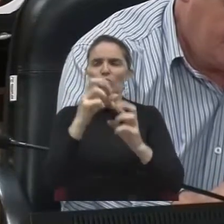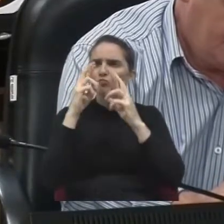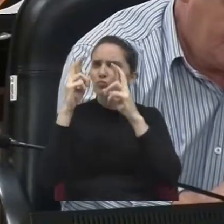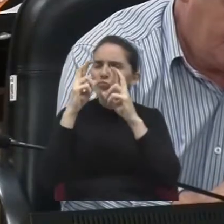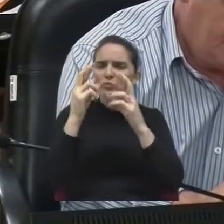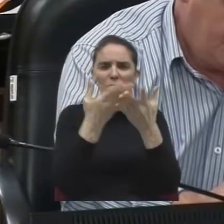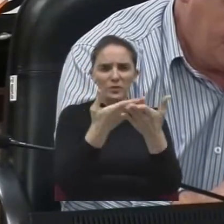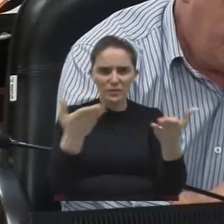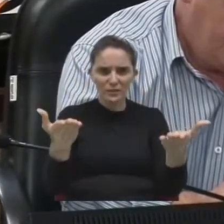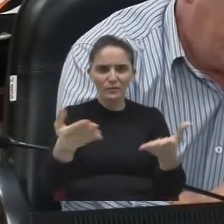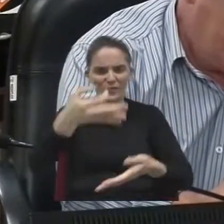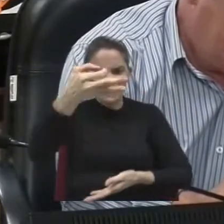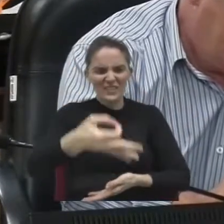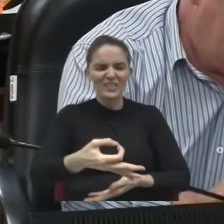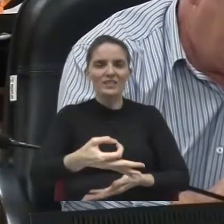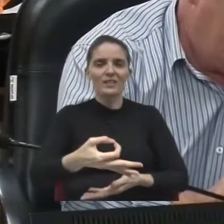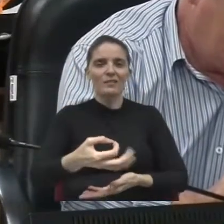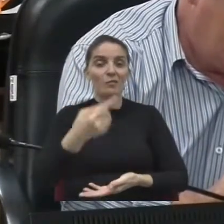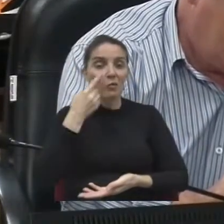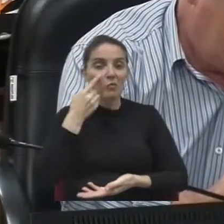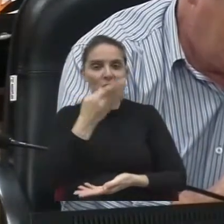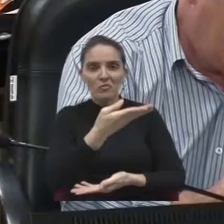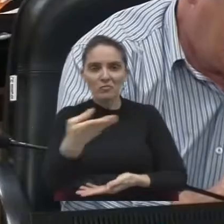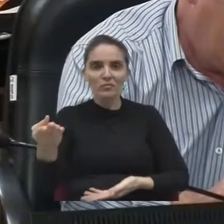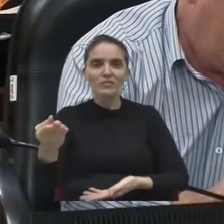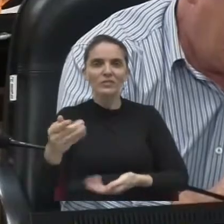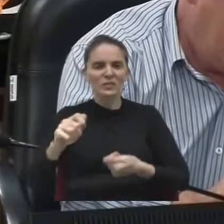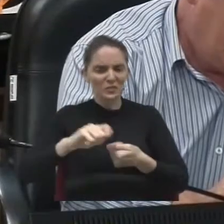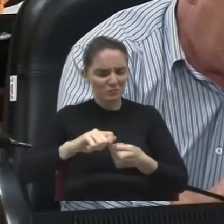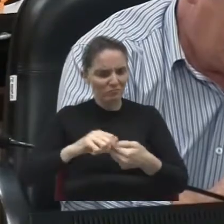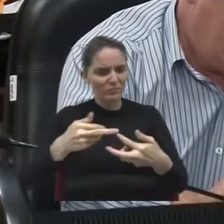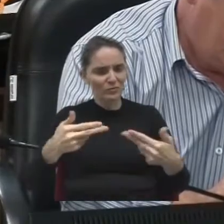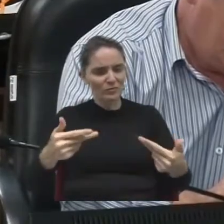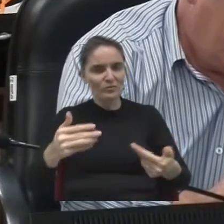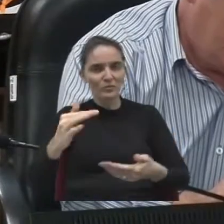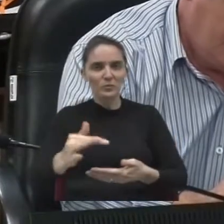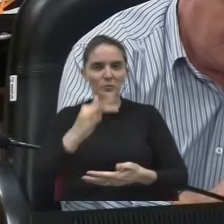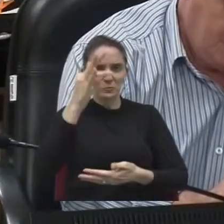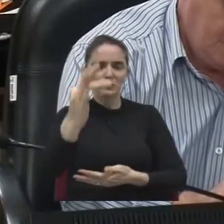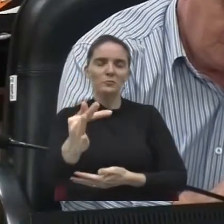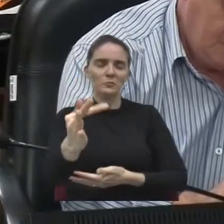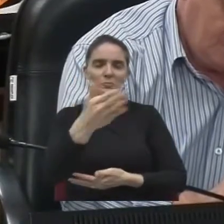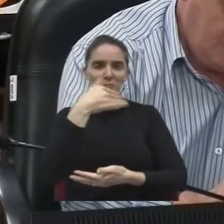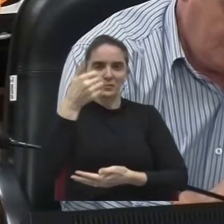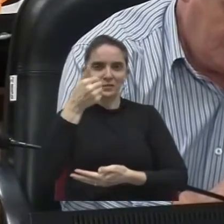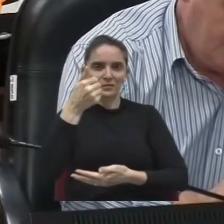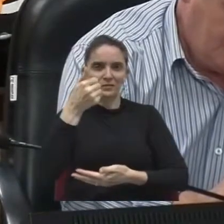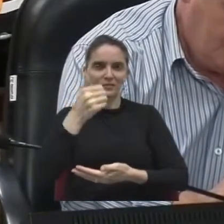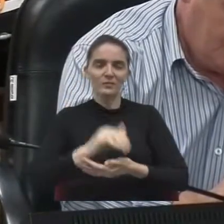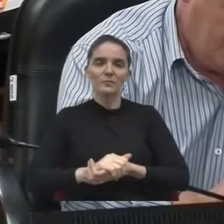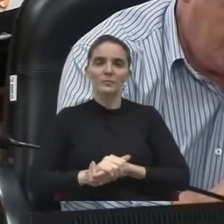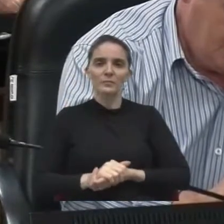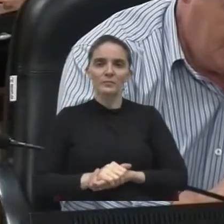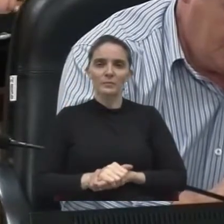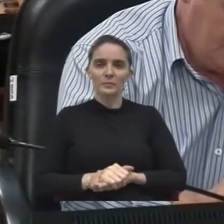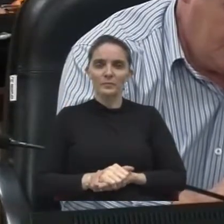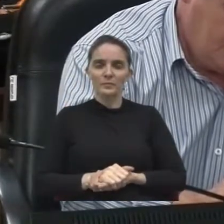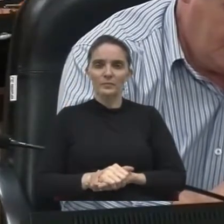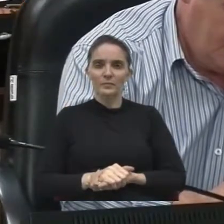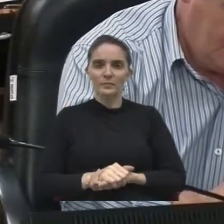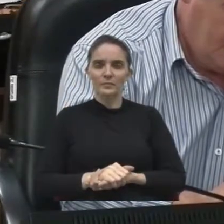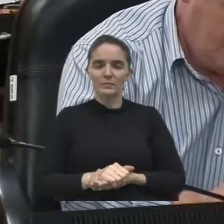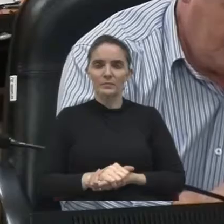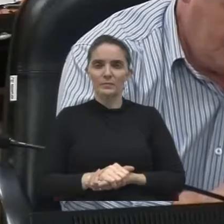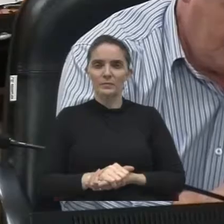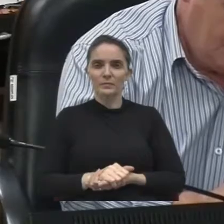que nós possamos ver vocês colher bons frutos no futuro. Veja como esse é muito bonito, e um